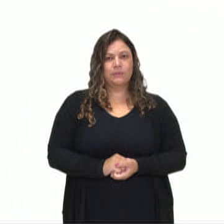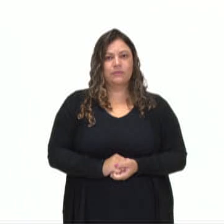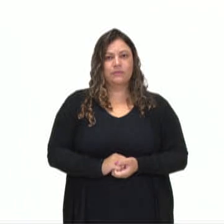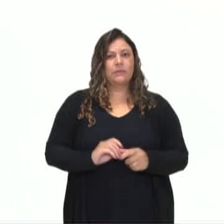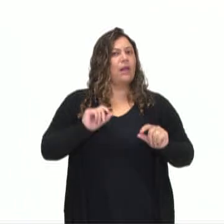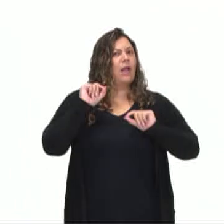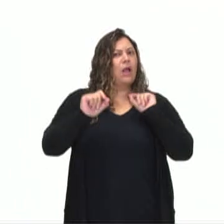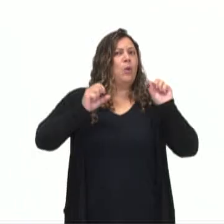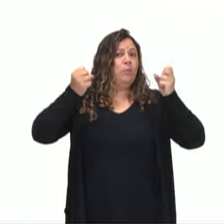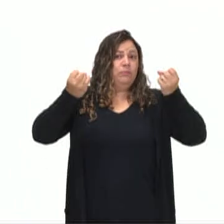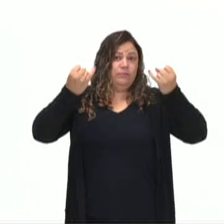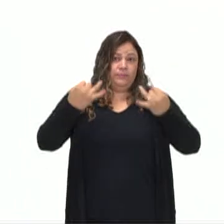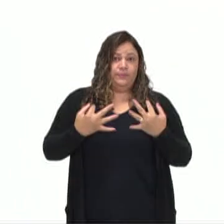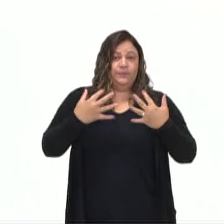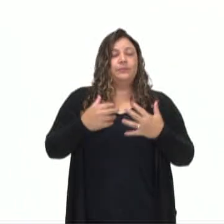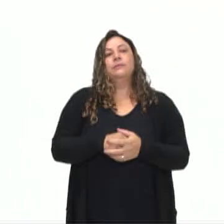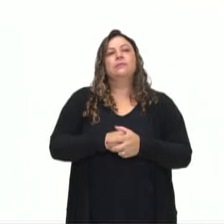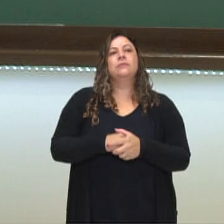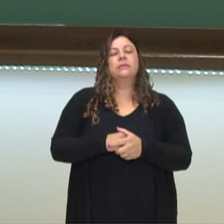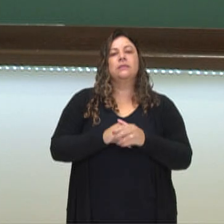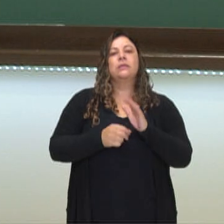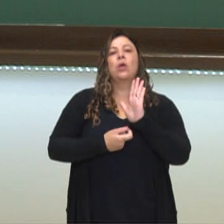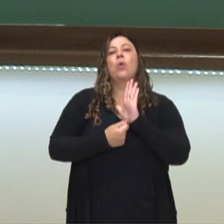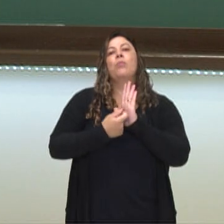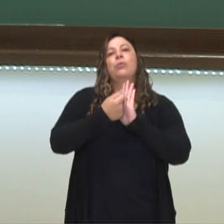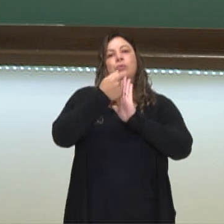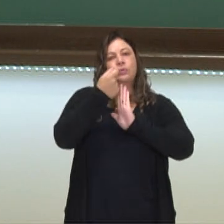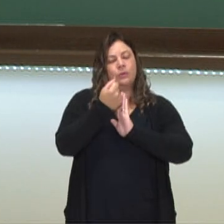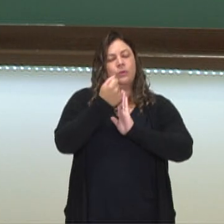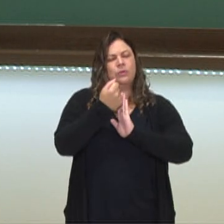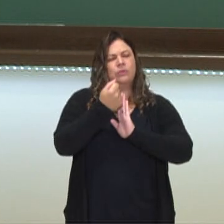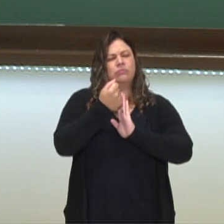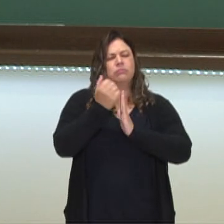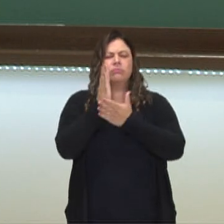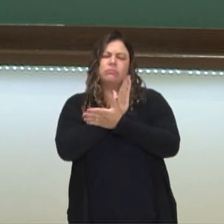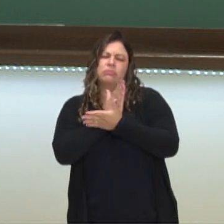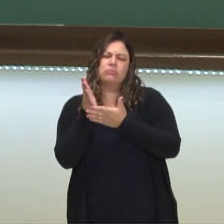quando falamos em bolsas de valores, a gente vai ter alguns